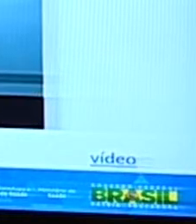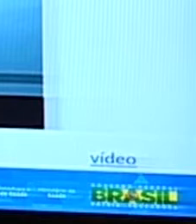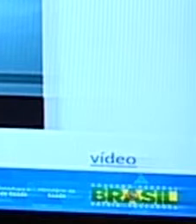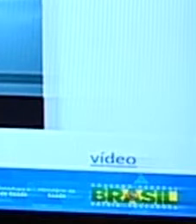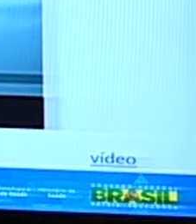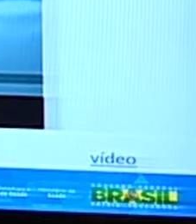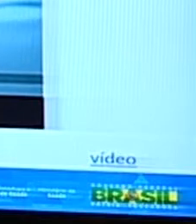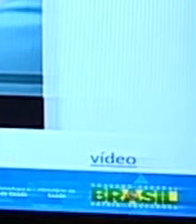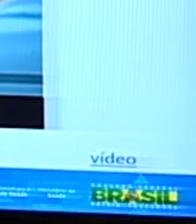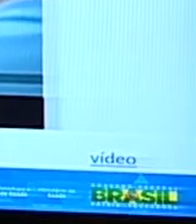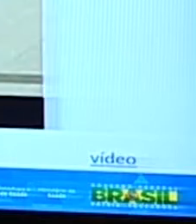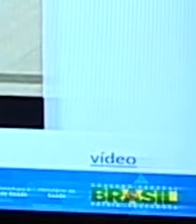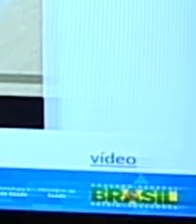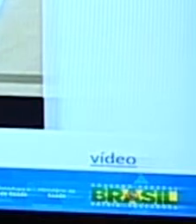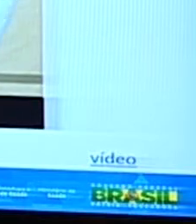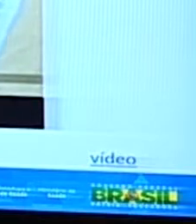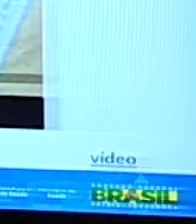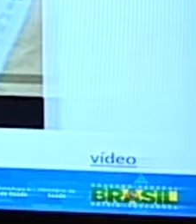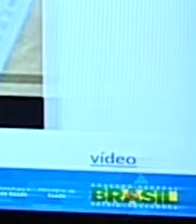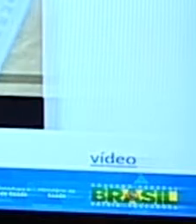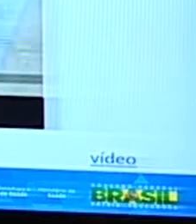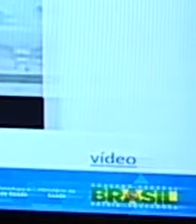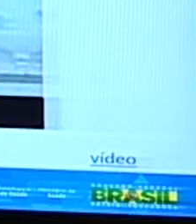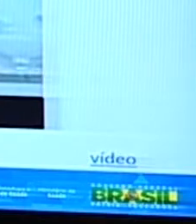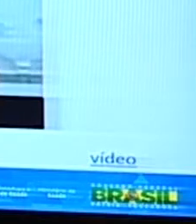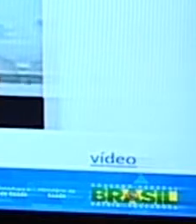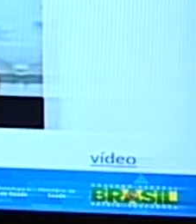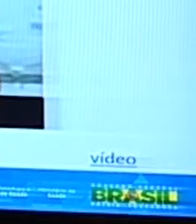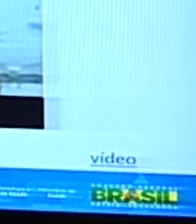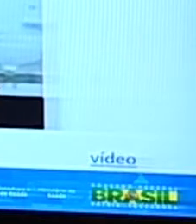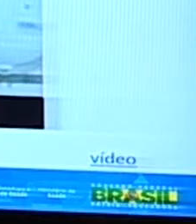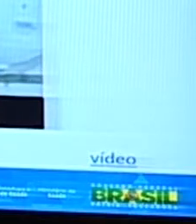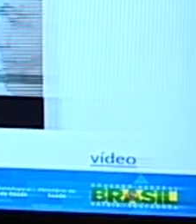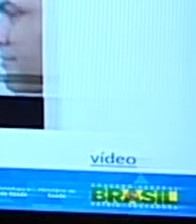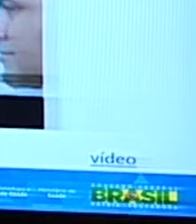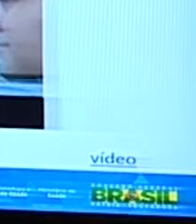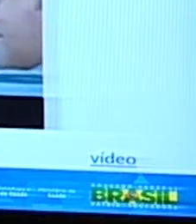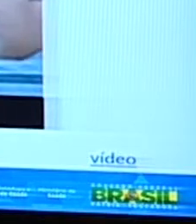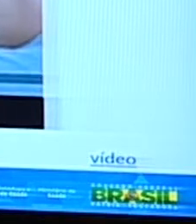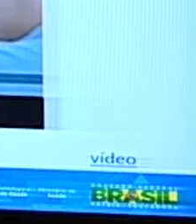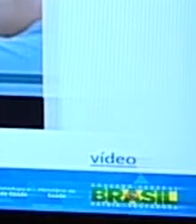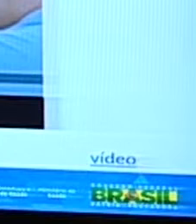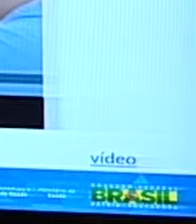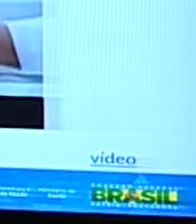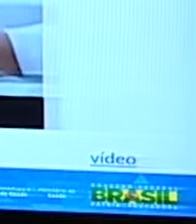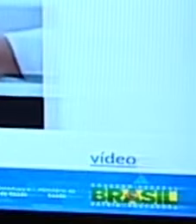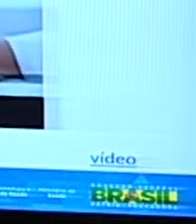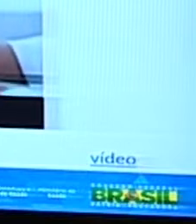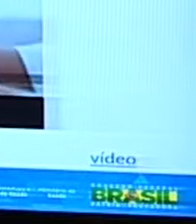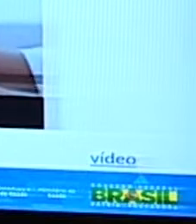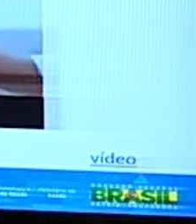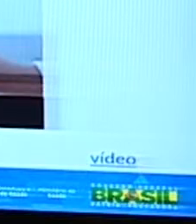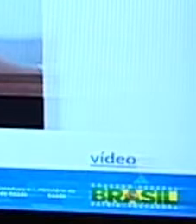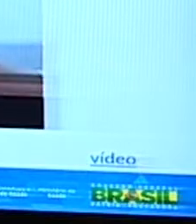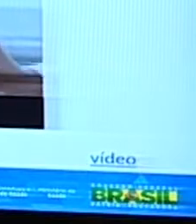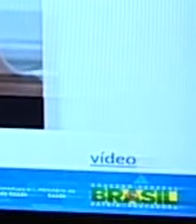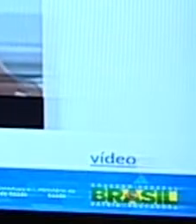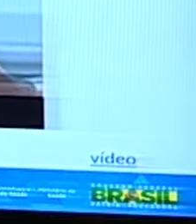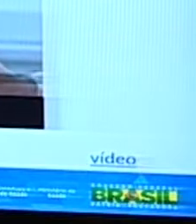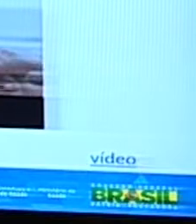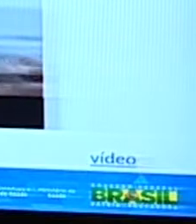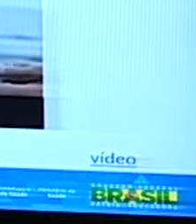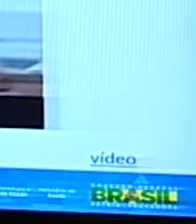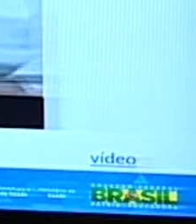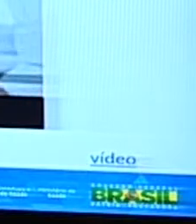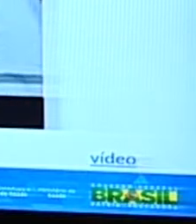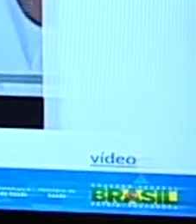de 5 anos e doentes crônicos devem ir até um posto de vacinação neste sábado, dia 9 de maio, para se vacinarem contra a gripe.